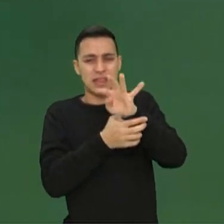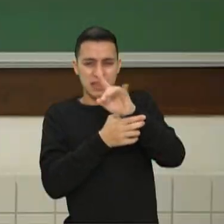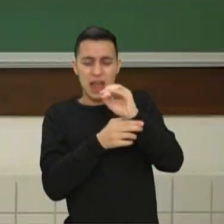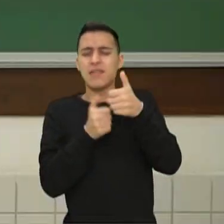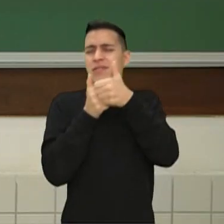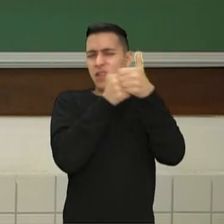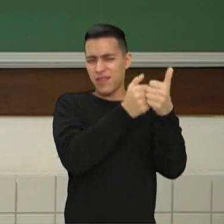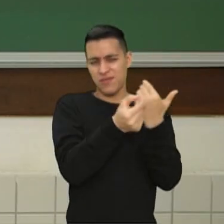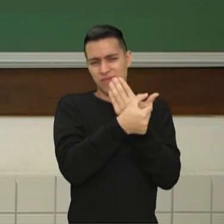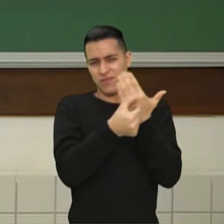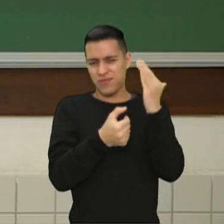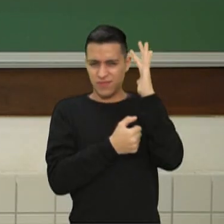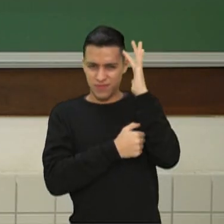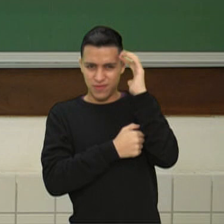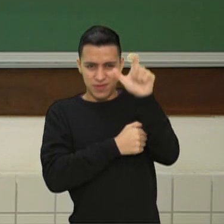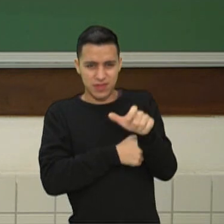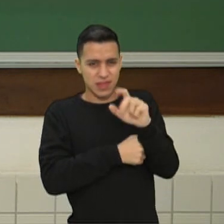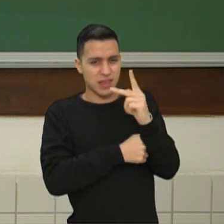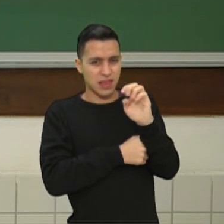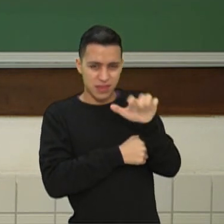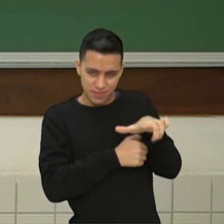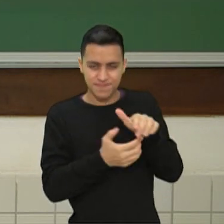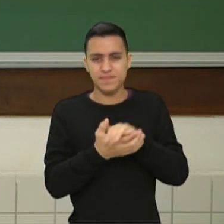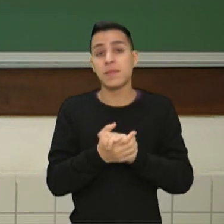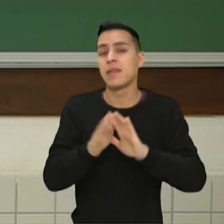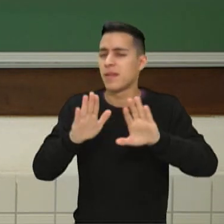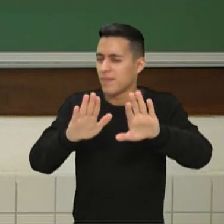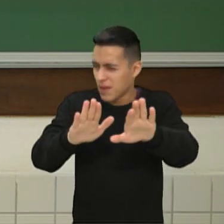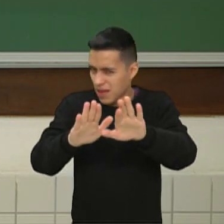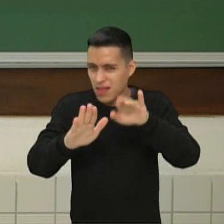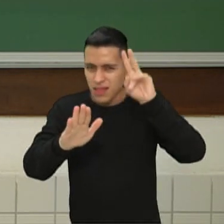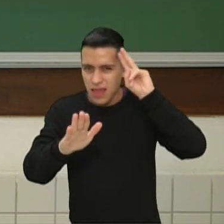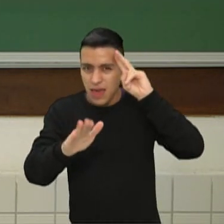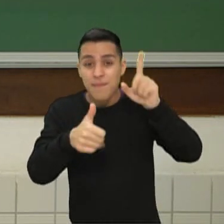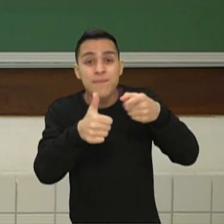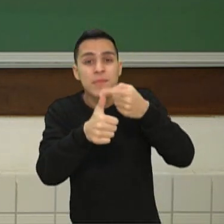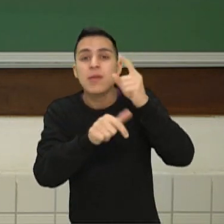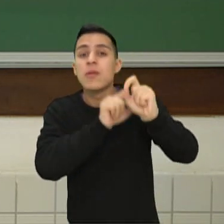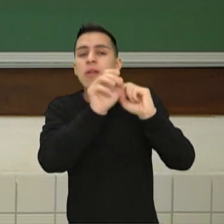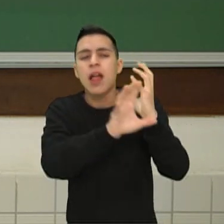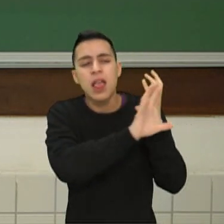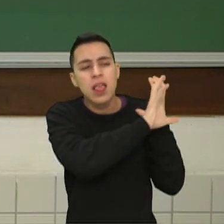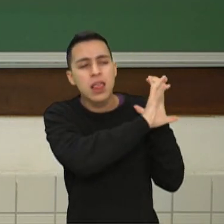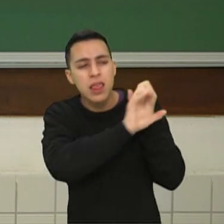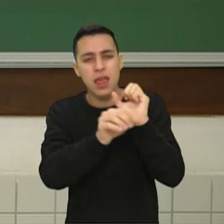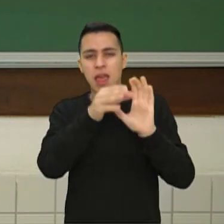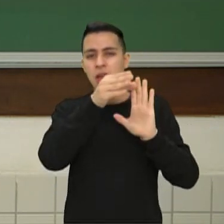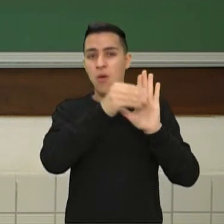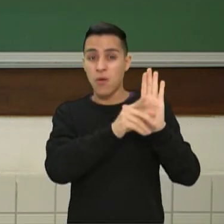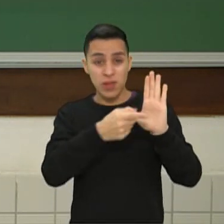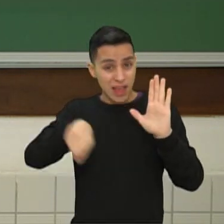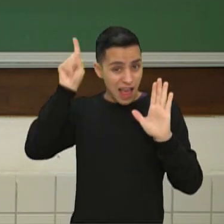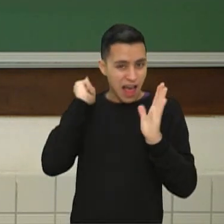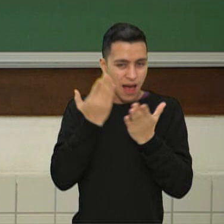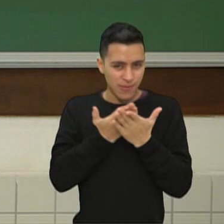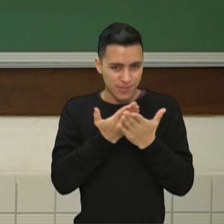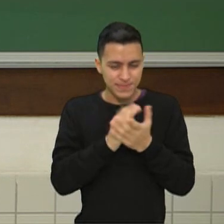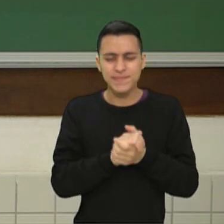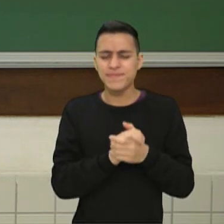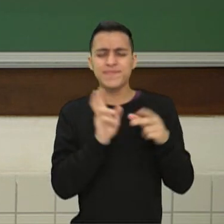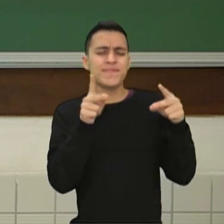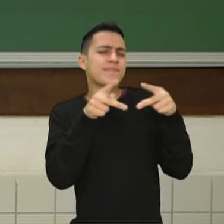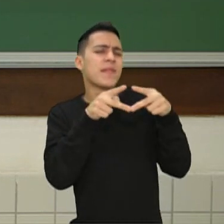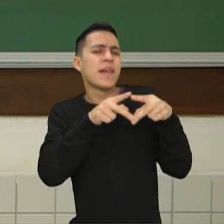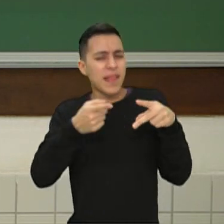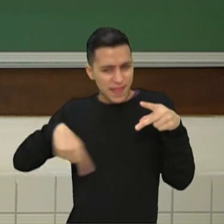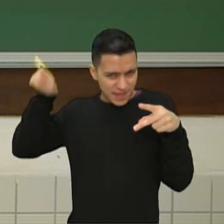Hegel. Mas, como sempre, no início da aula, né, vamos retomar um pouquinho o que falamos na aula anterior. Na aula anterior, nas duas aulas